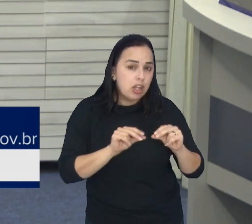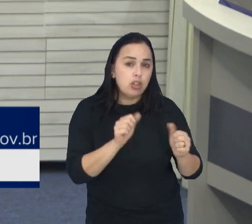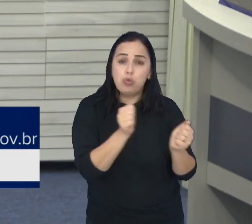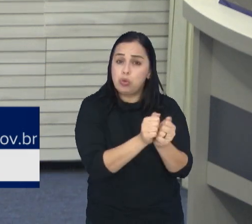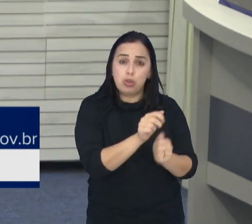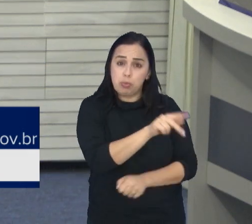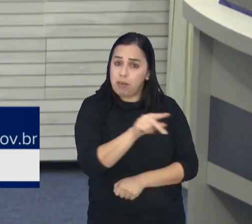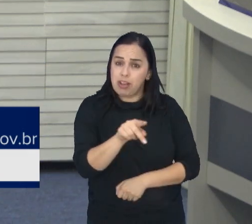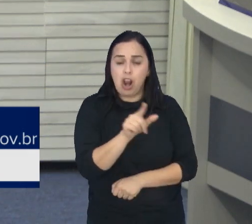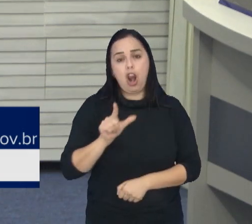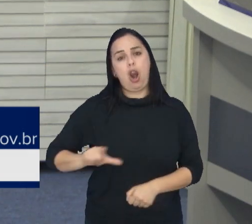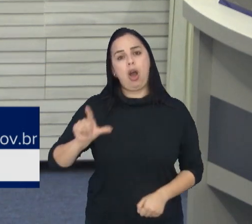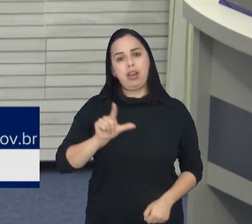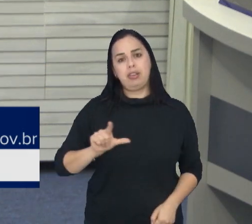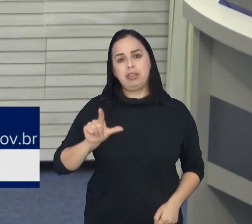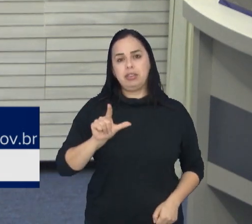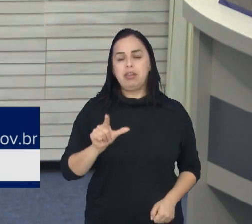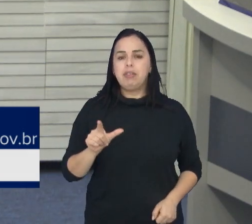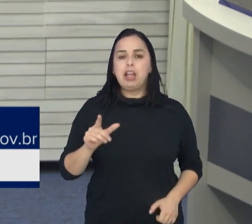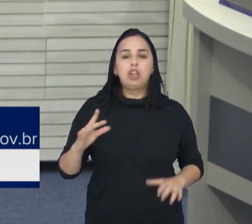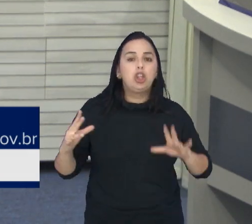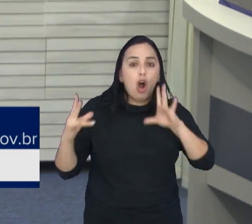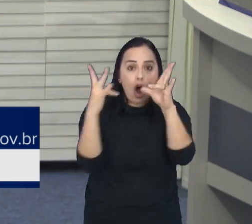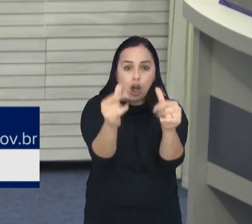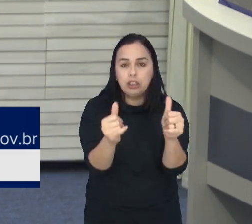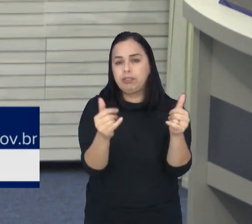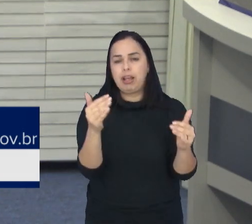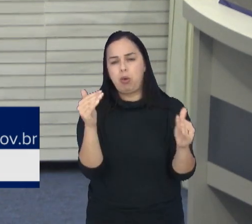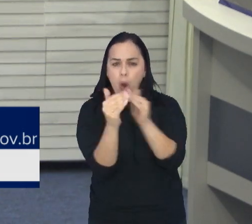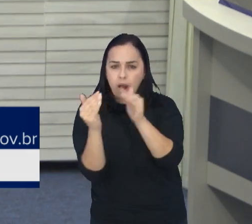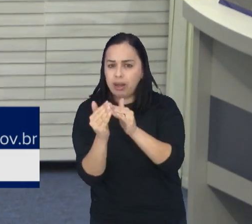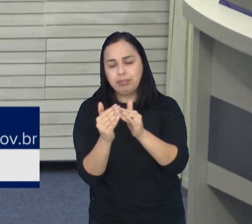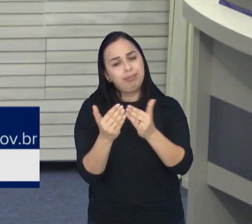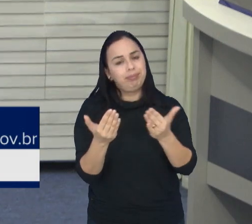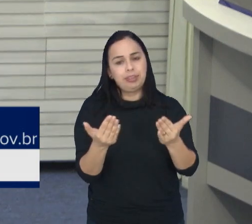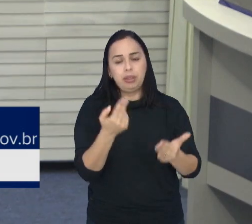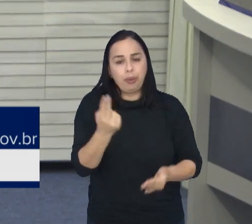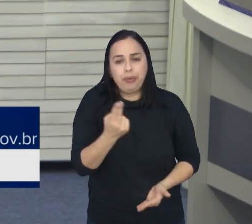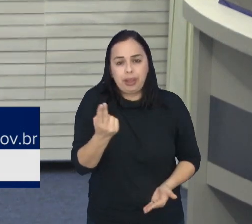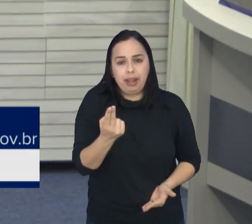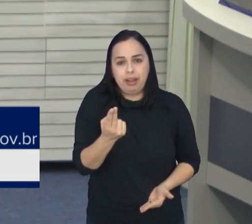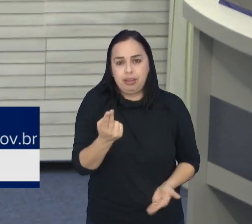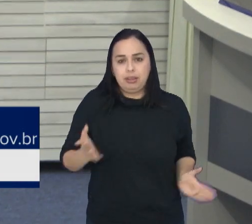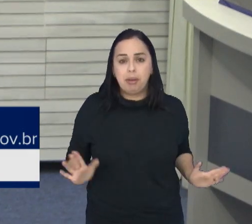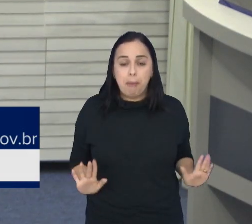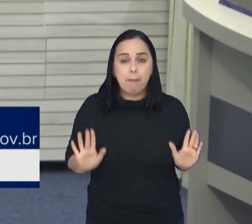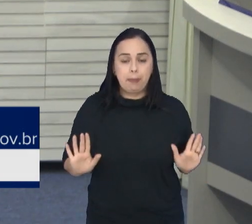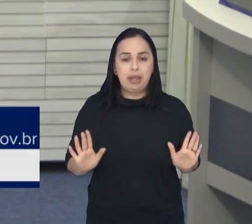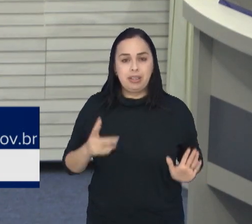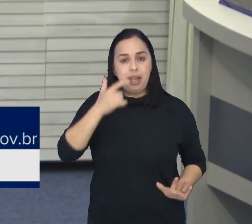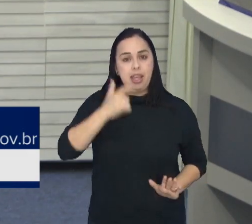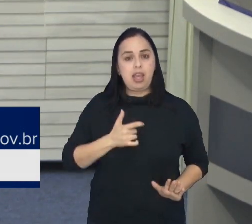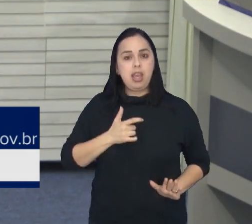Lógico, nunca você vai agradar todos. Você não agrada todos. Você esquece. Agora, eu participei de todos os